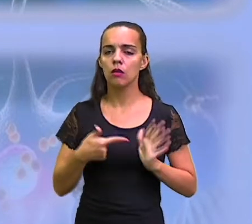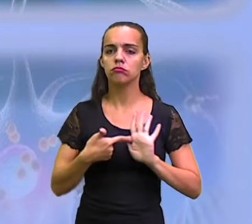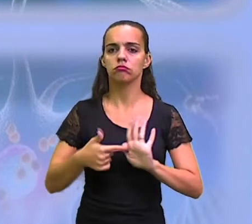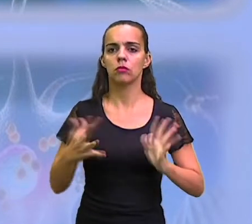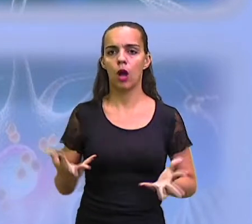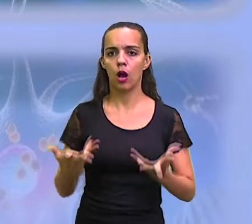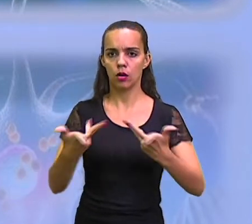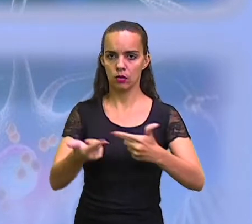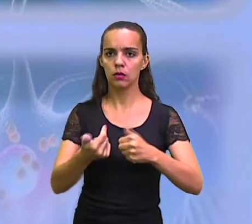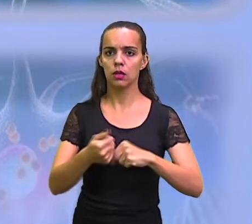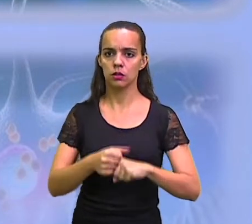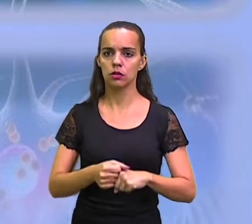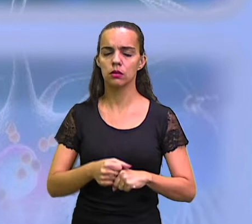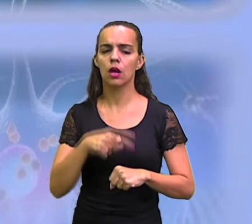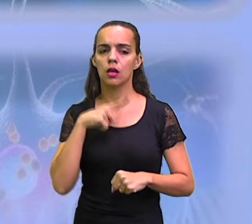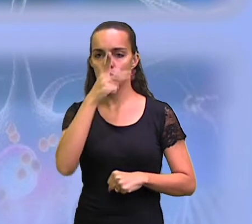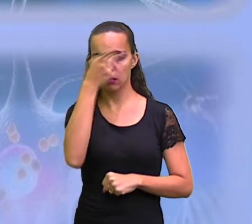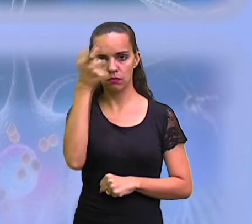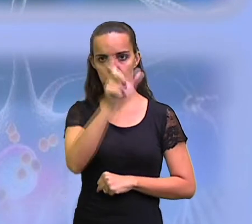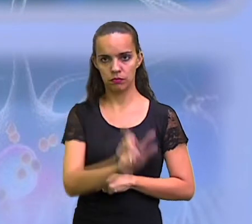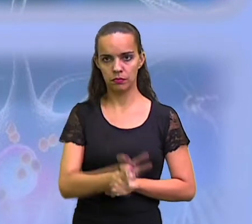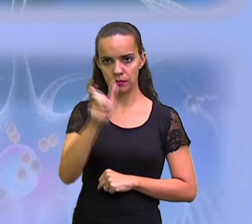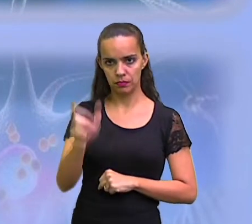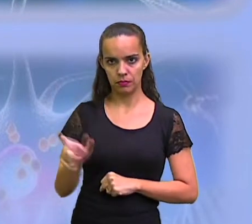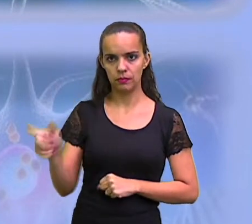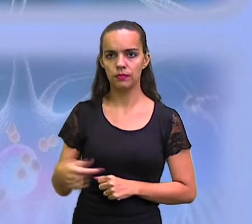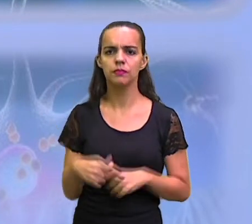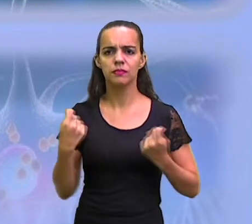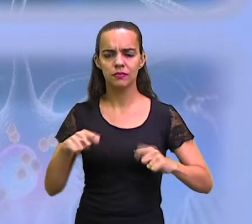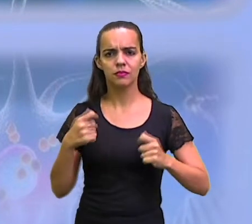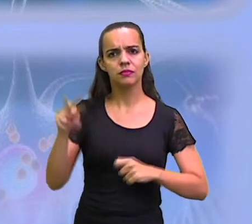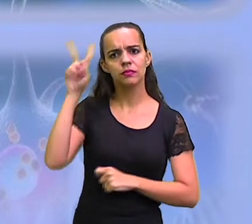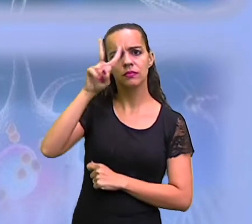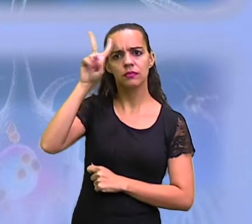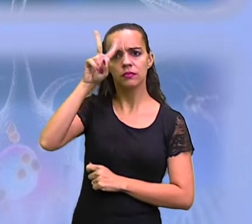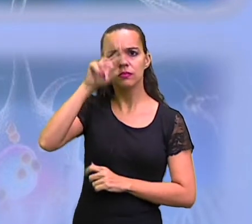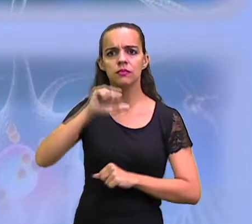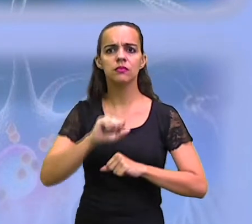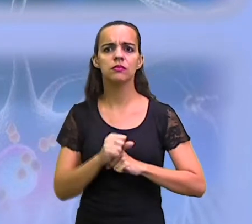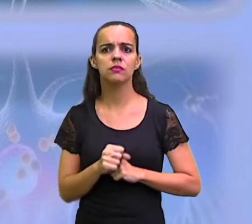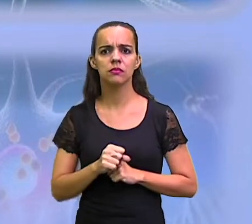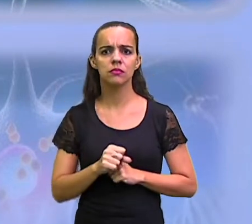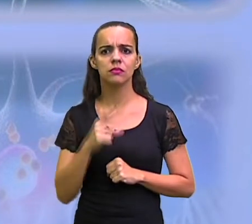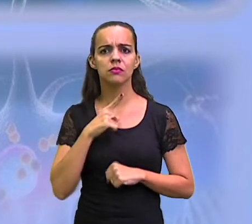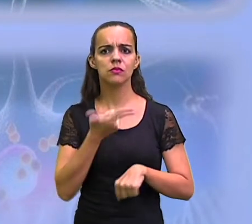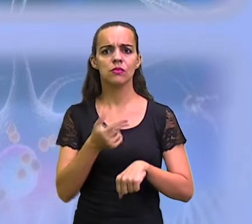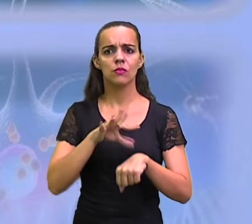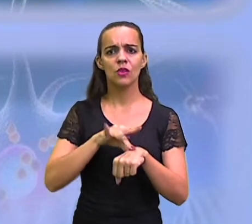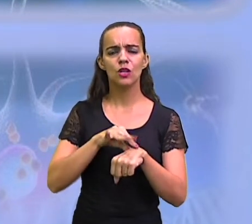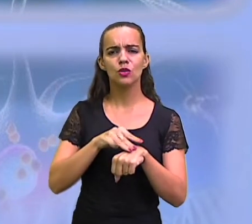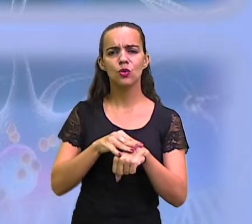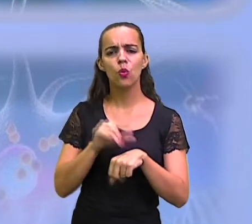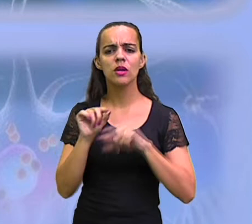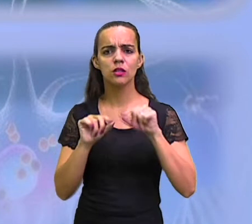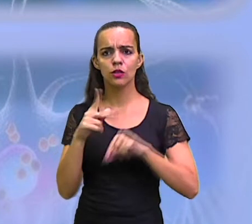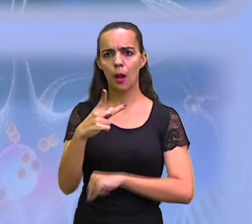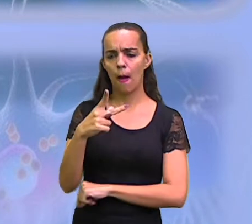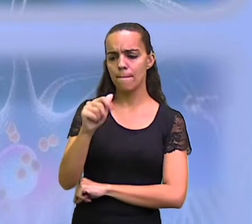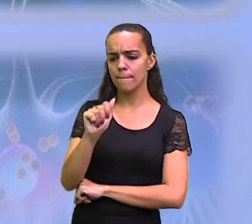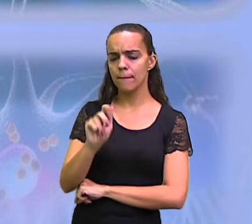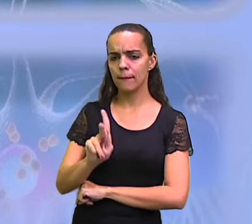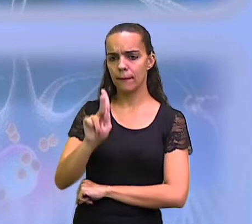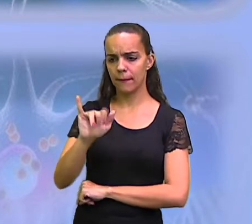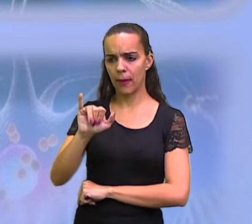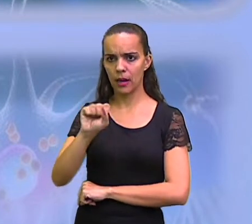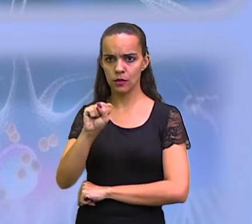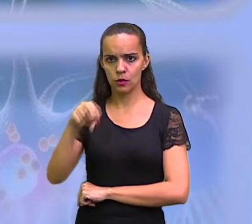de vida do paciente. A gente precisa lembrar ainda da doença de Parkinson, que também é uma